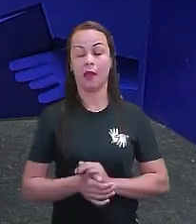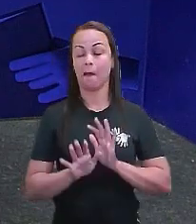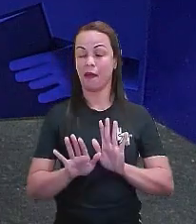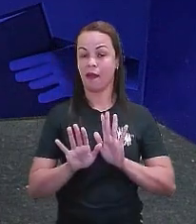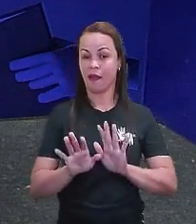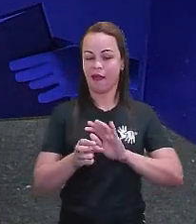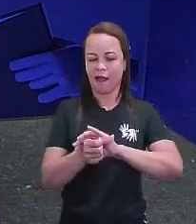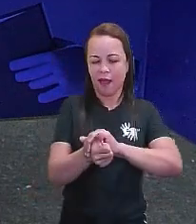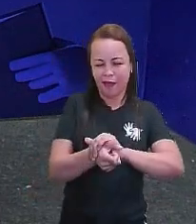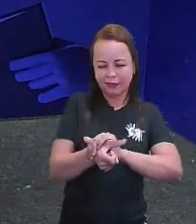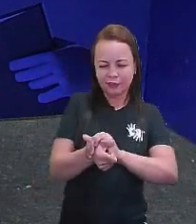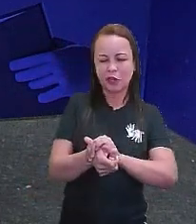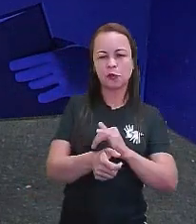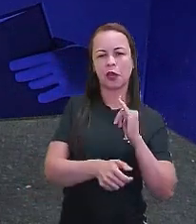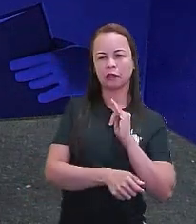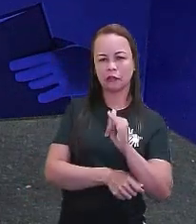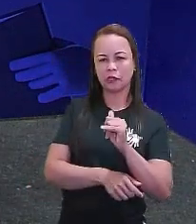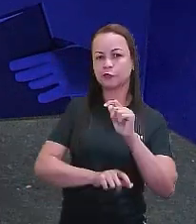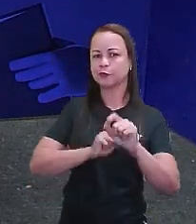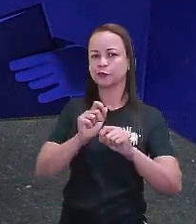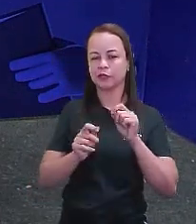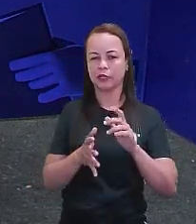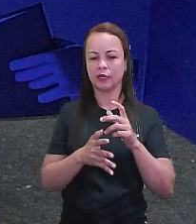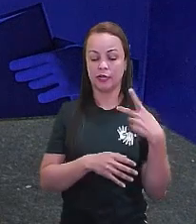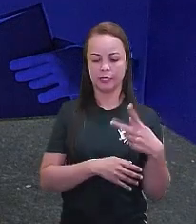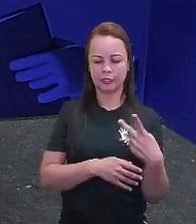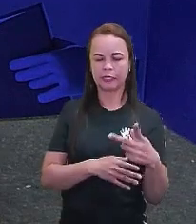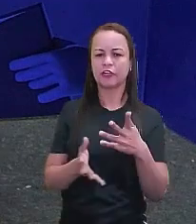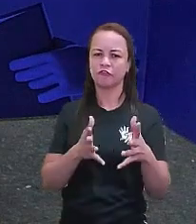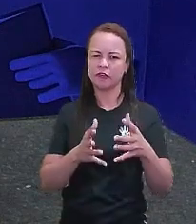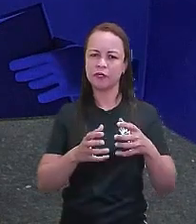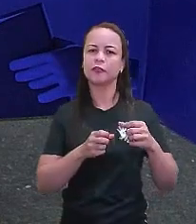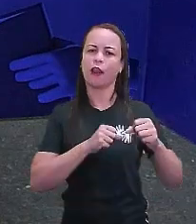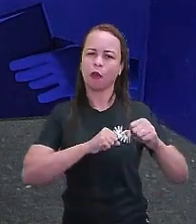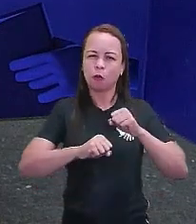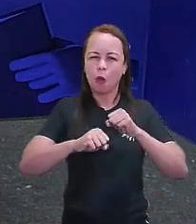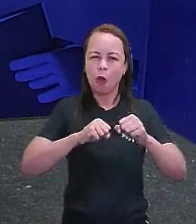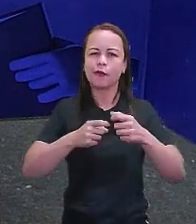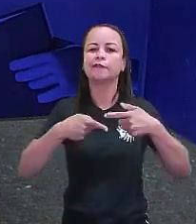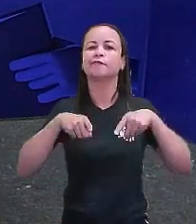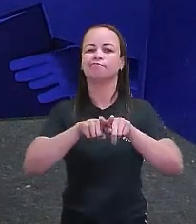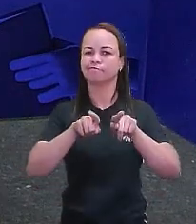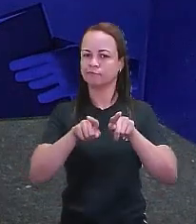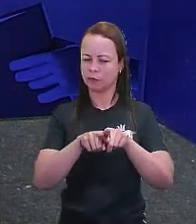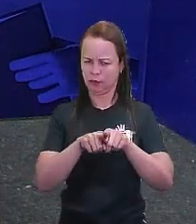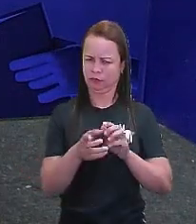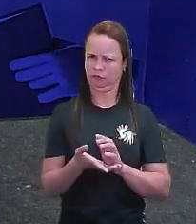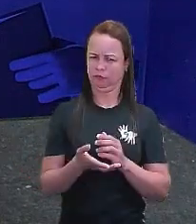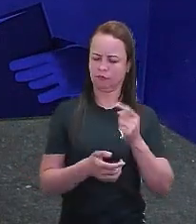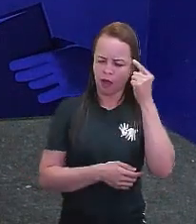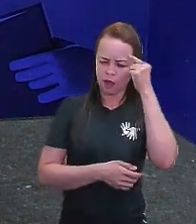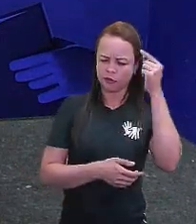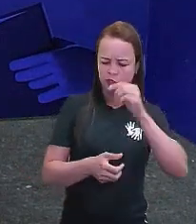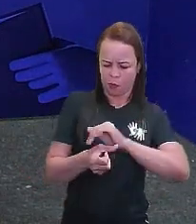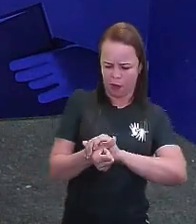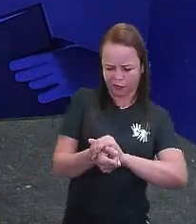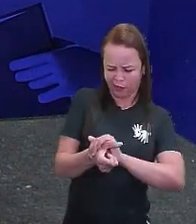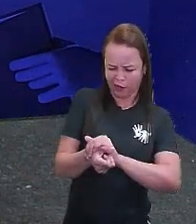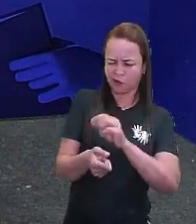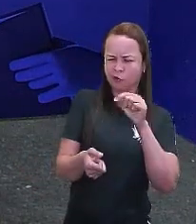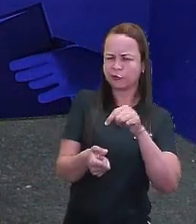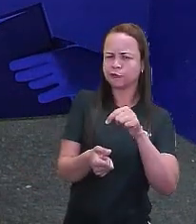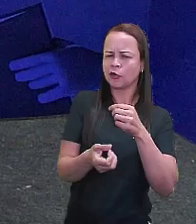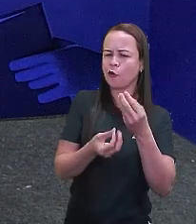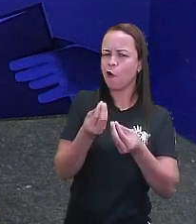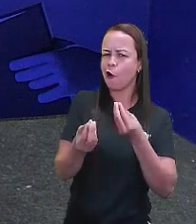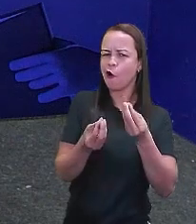tartaruga disse que dessa vez ela ia competir. Imagina só, uma tartaruga competindo